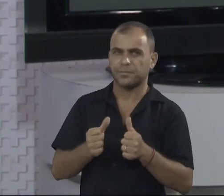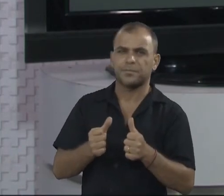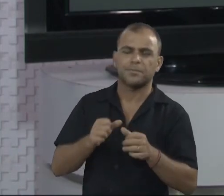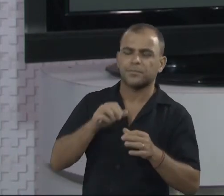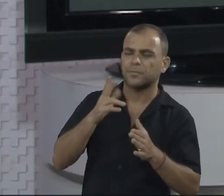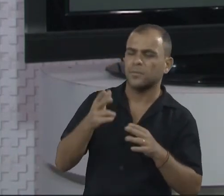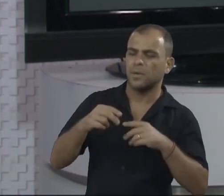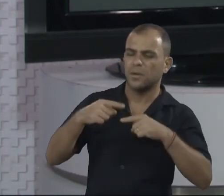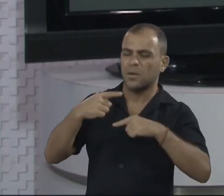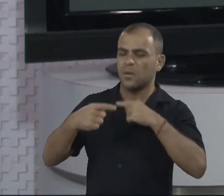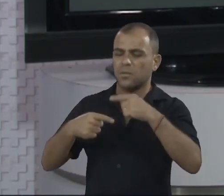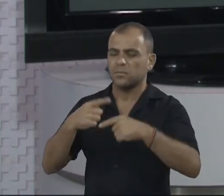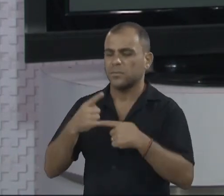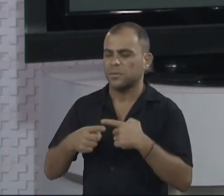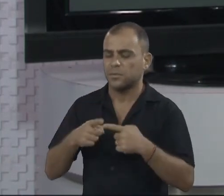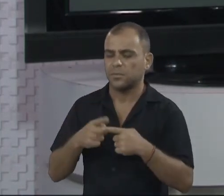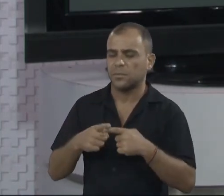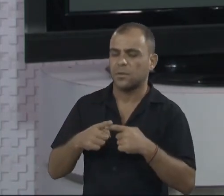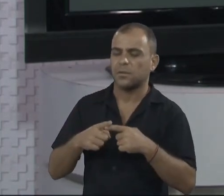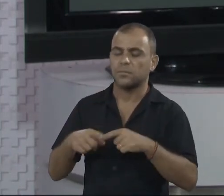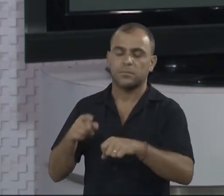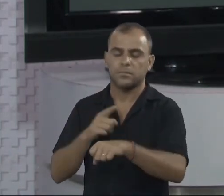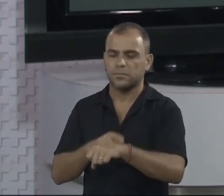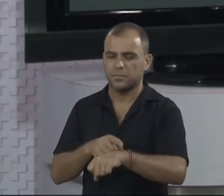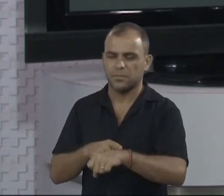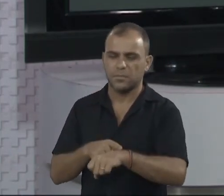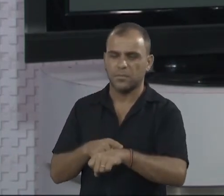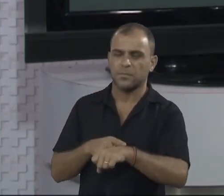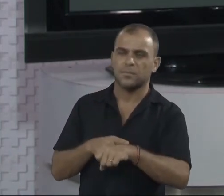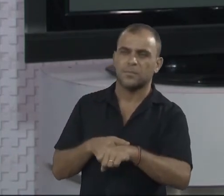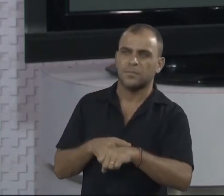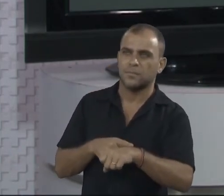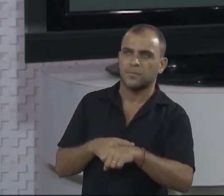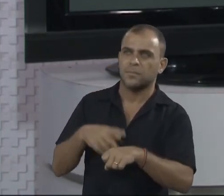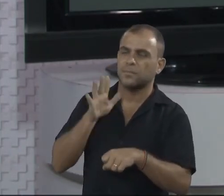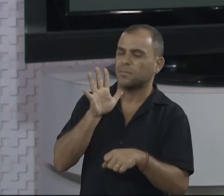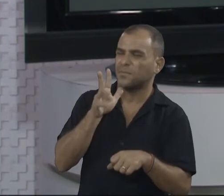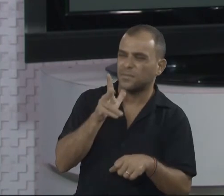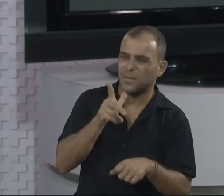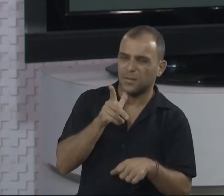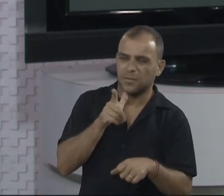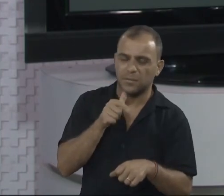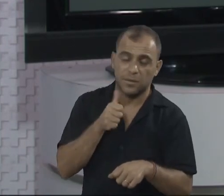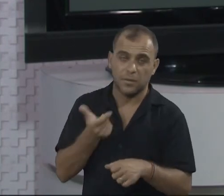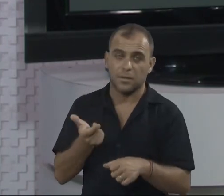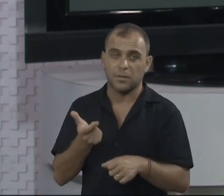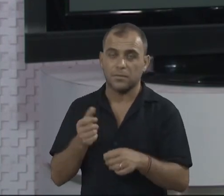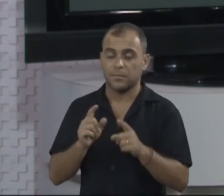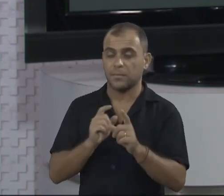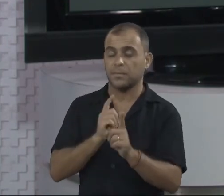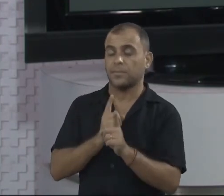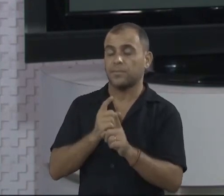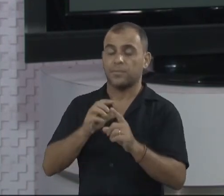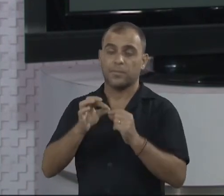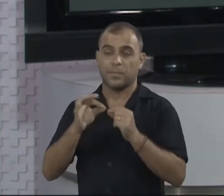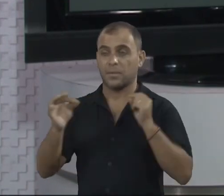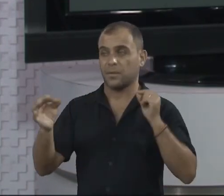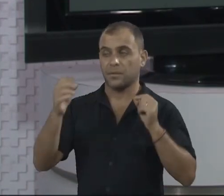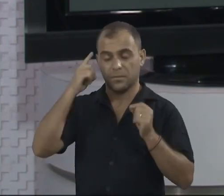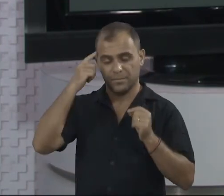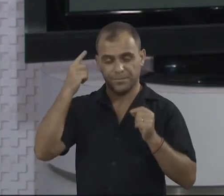Sensação alterada do tempo, então minutos podem parecer horas, metros podem parecer quilômetros, então você fica totalmente